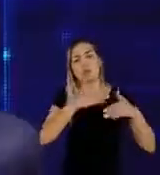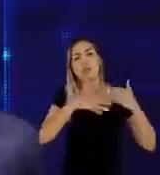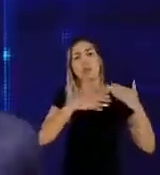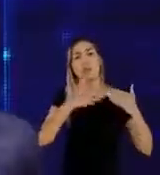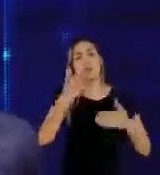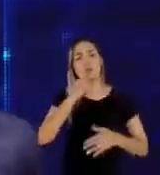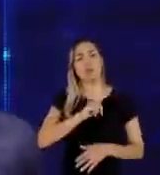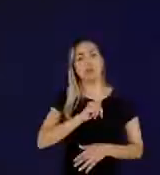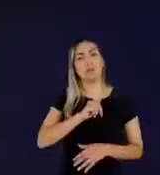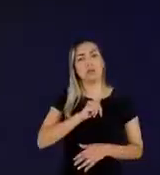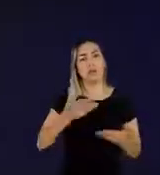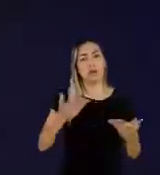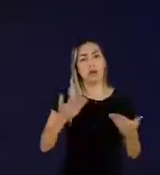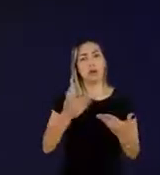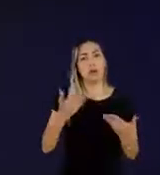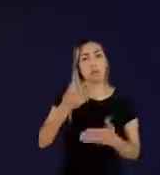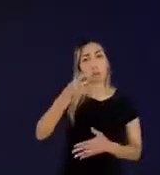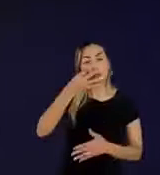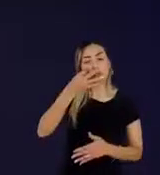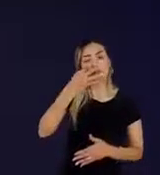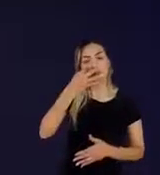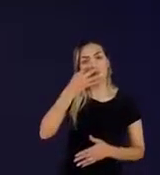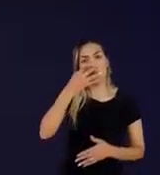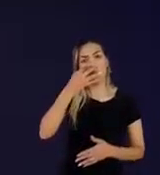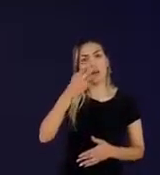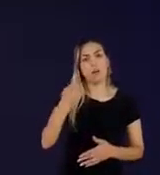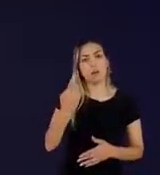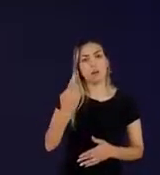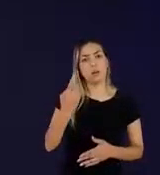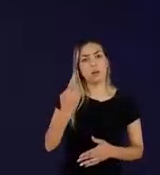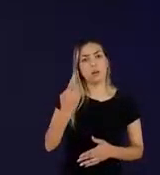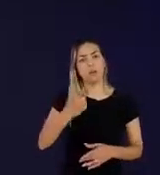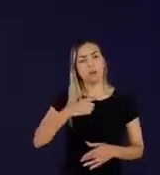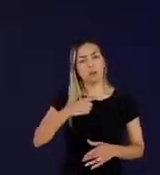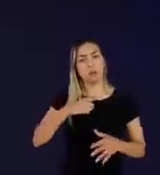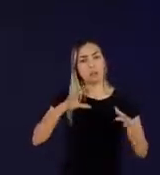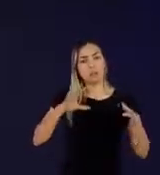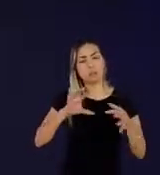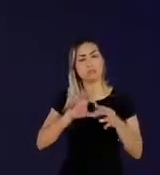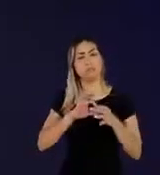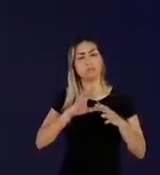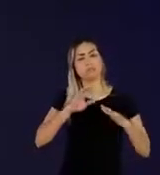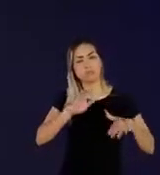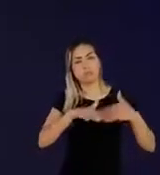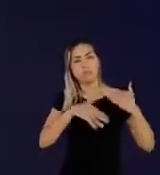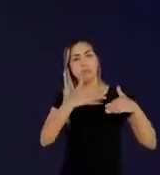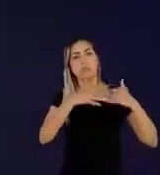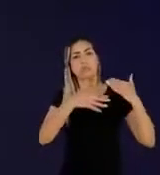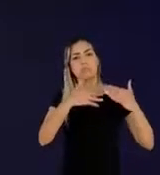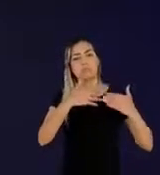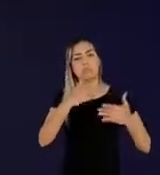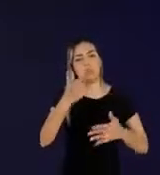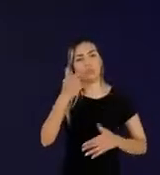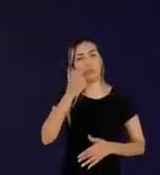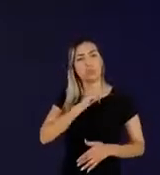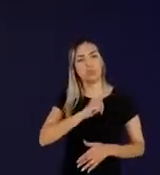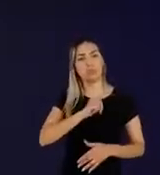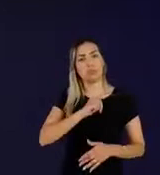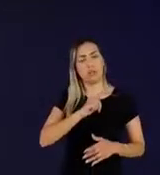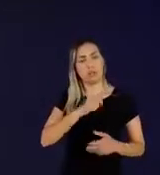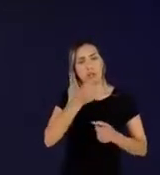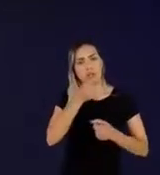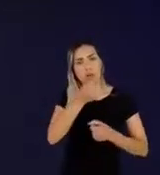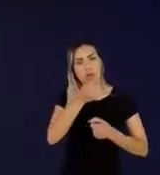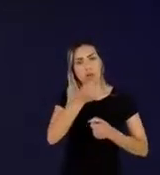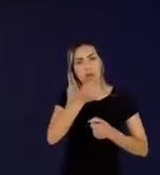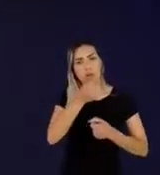considerações iniciais, a gente está aqui com um time muito, muito forte aqui para tratar desse assunto. Eu vou